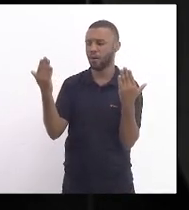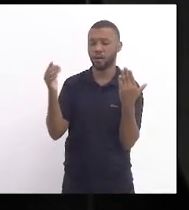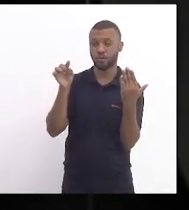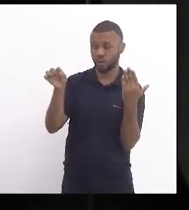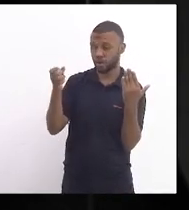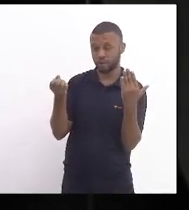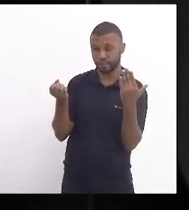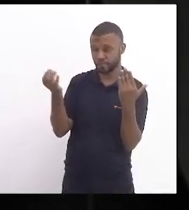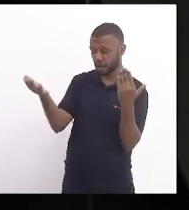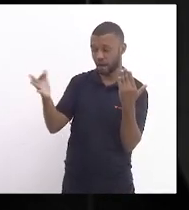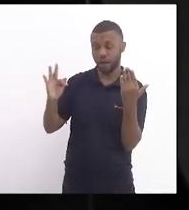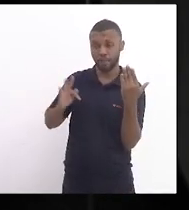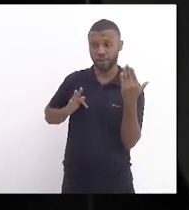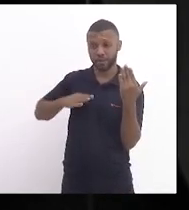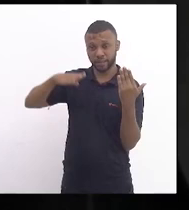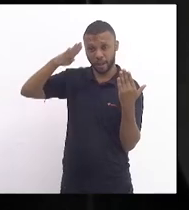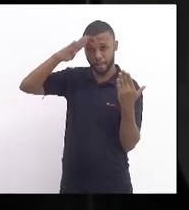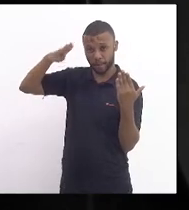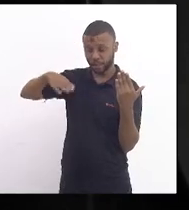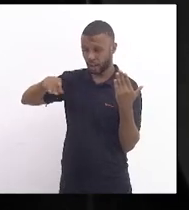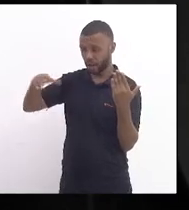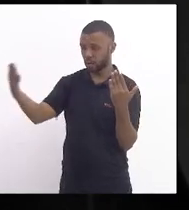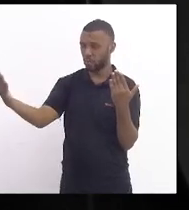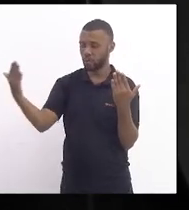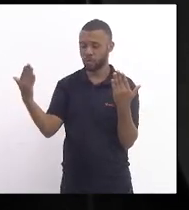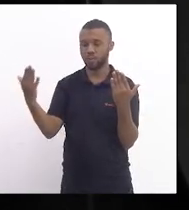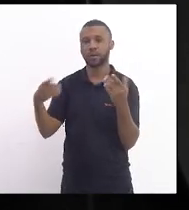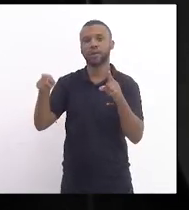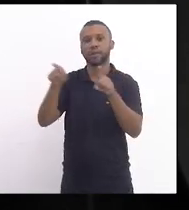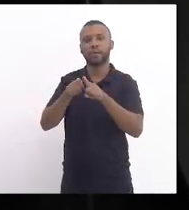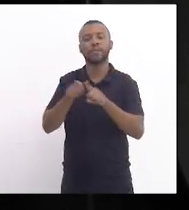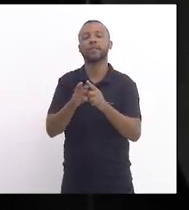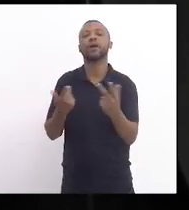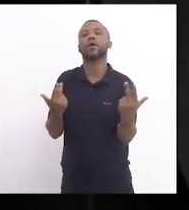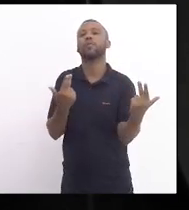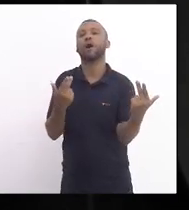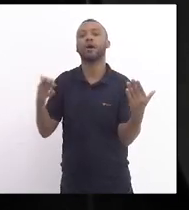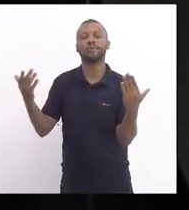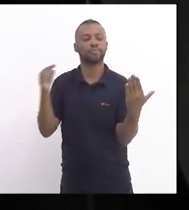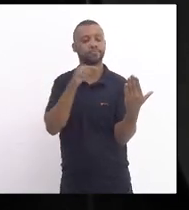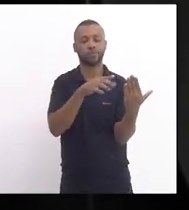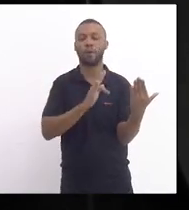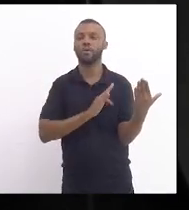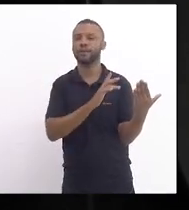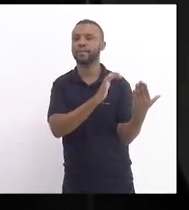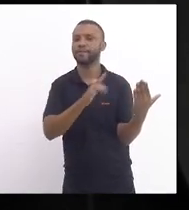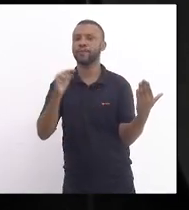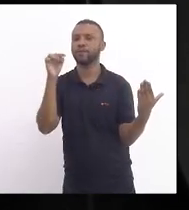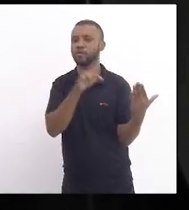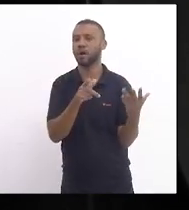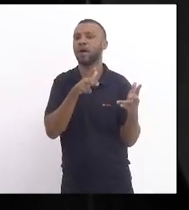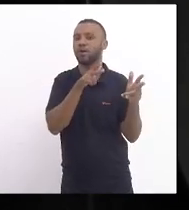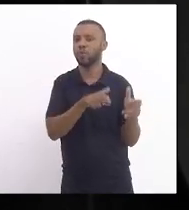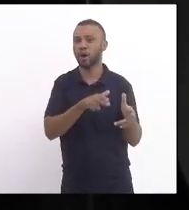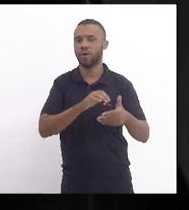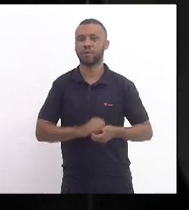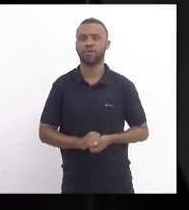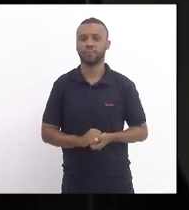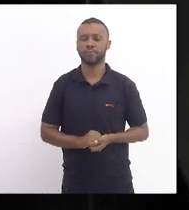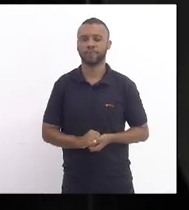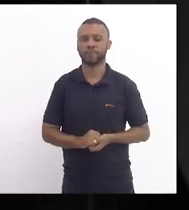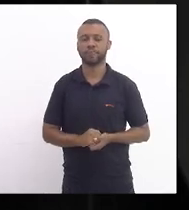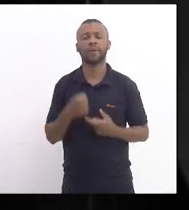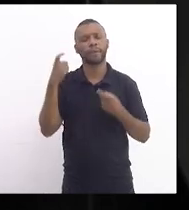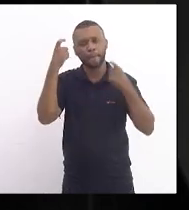concedido aos policiais militares que seja concedido aos policiais civis é tenho